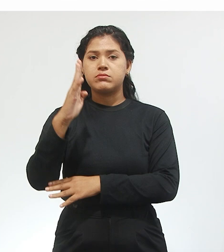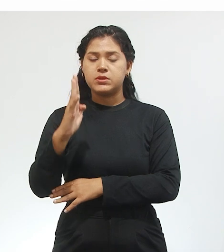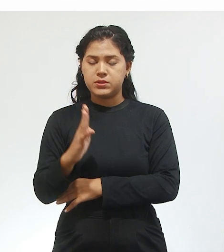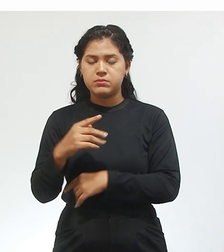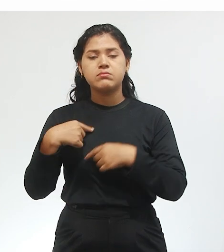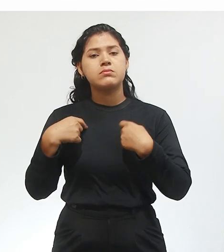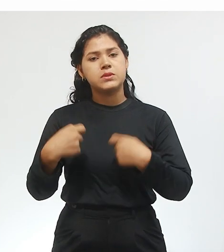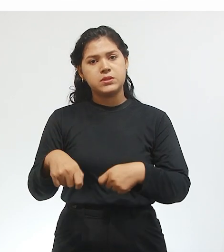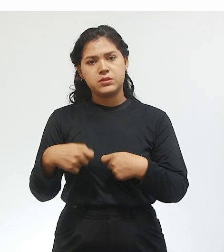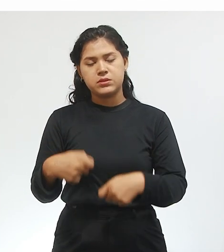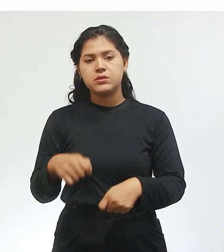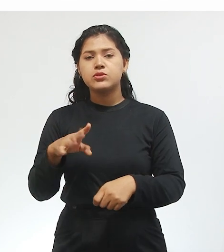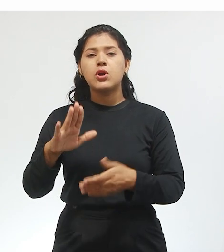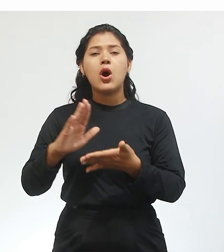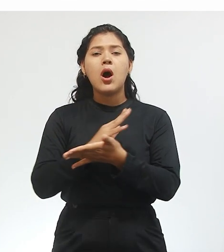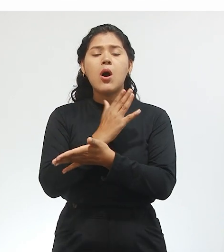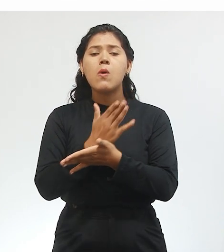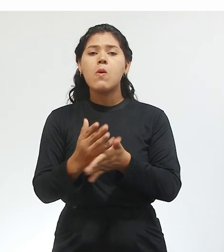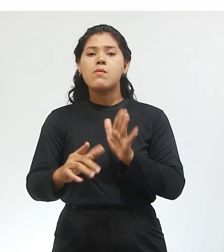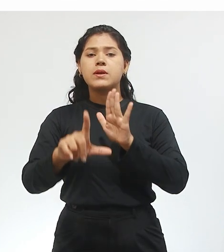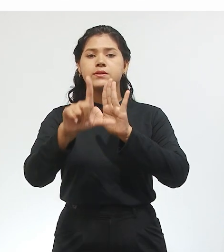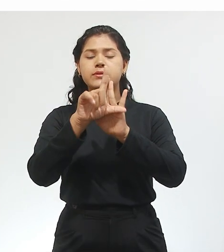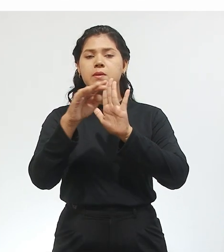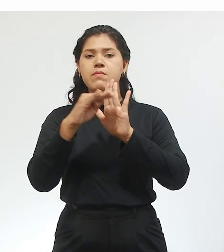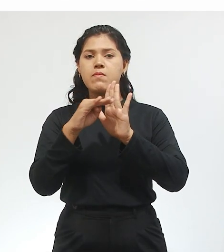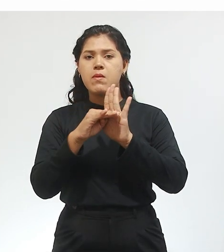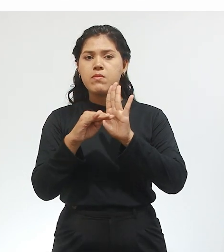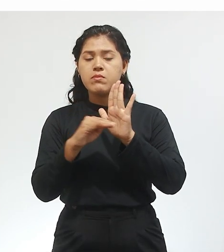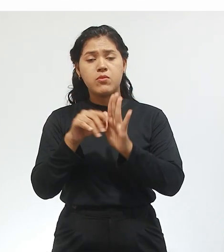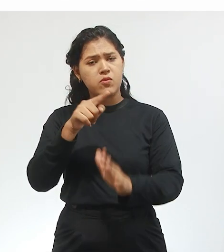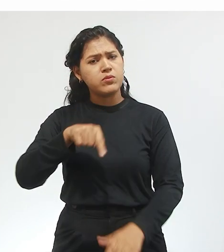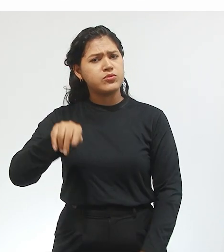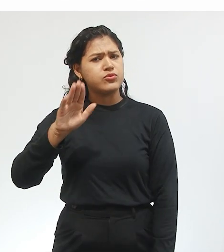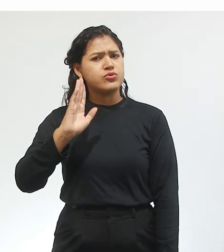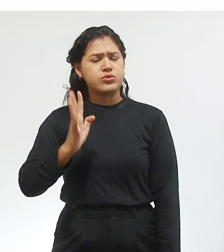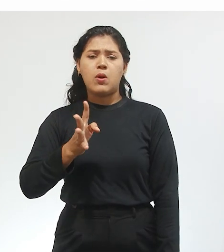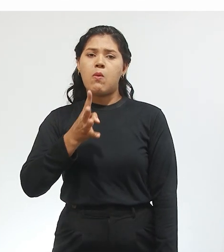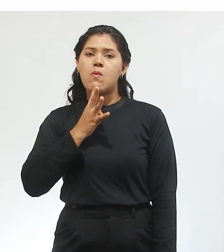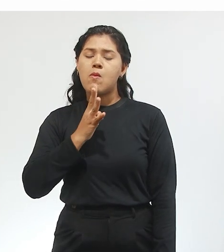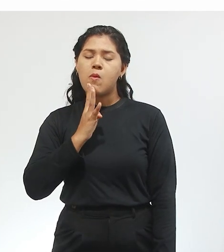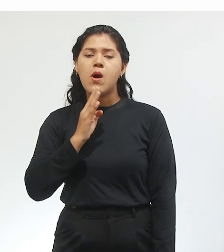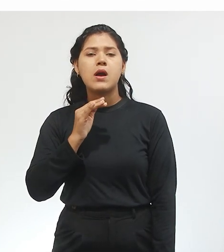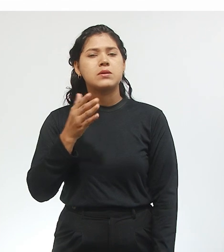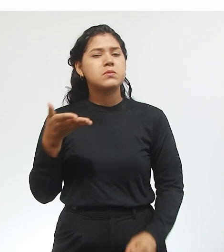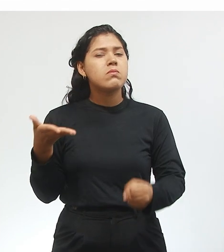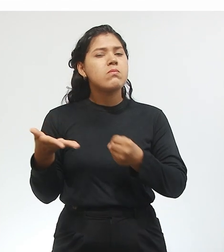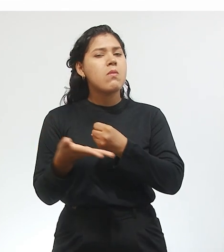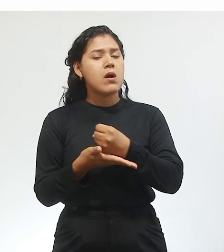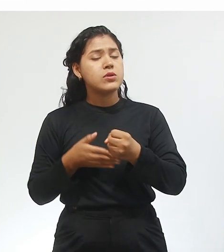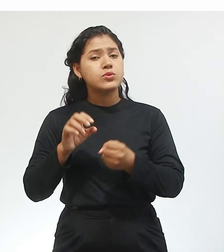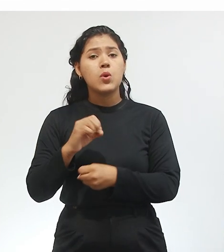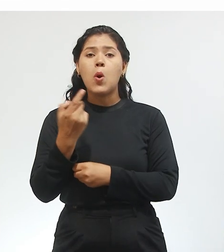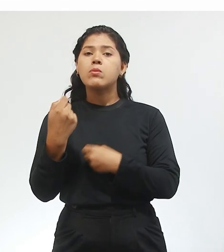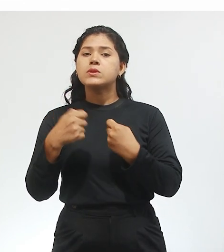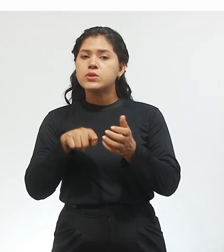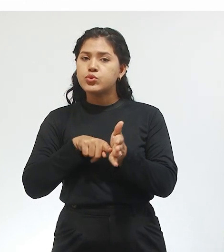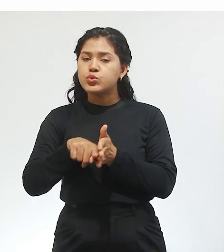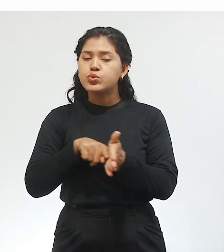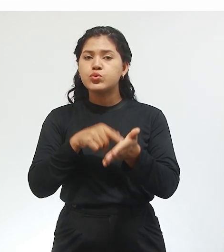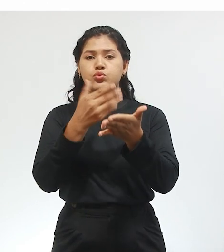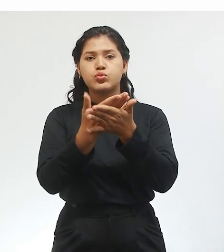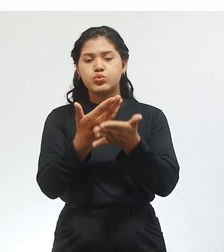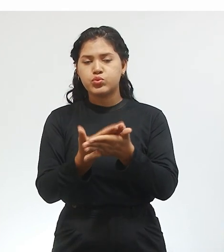trouxe apenas algumas dessas normas que vocês já devem entender e pelo menos buscam ler